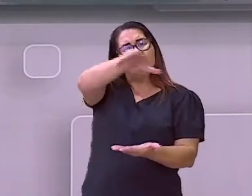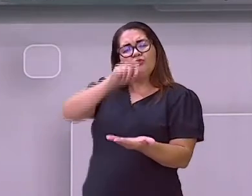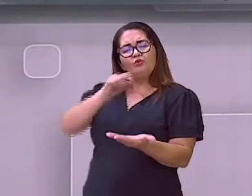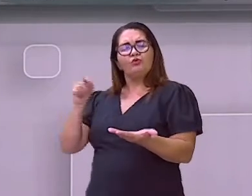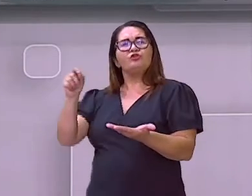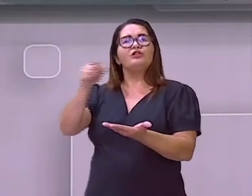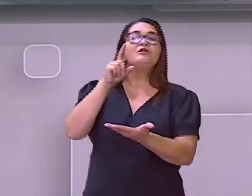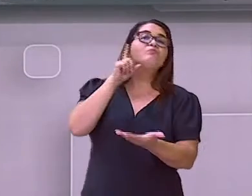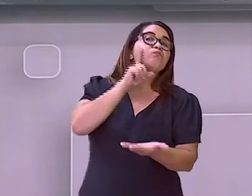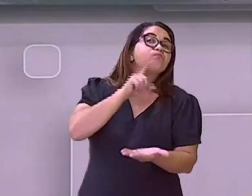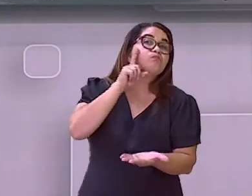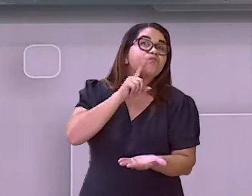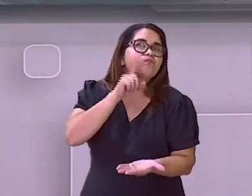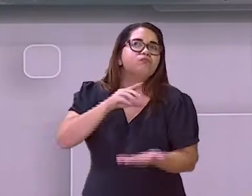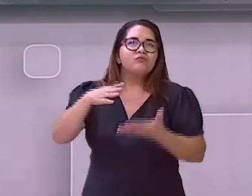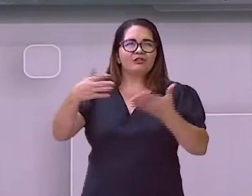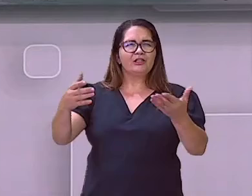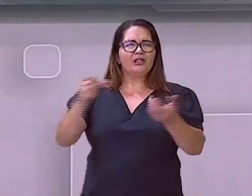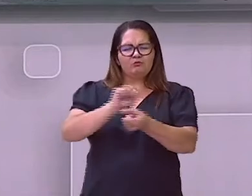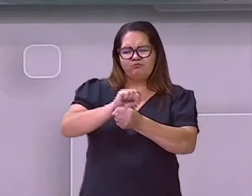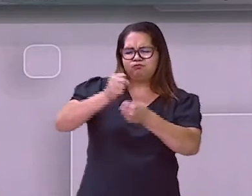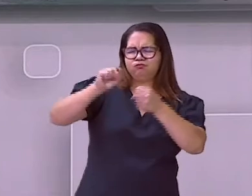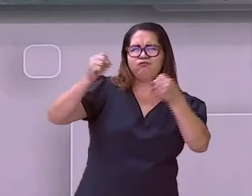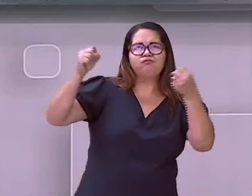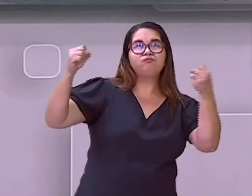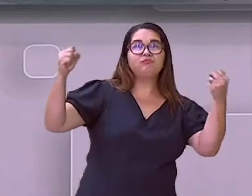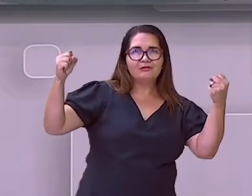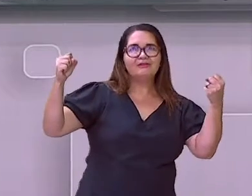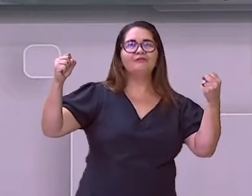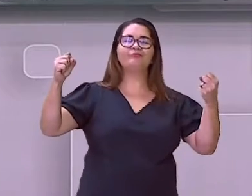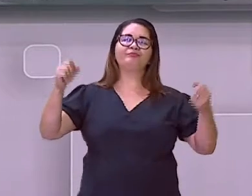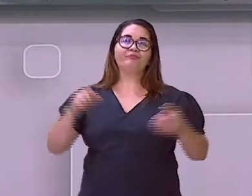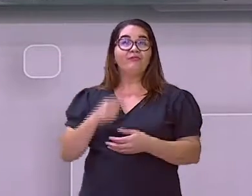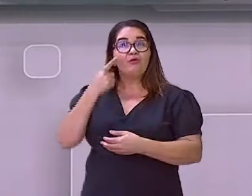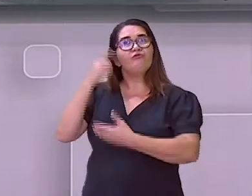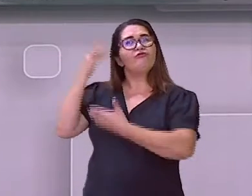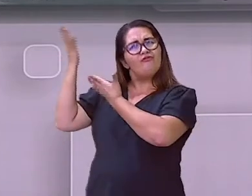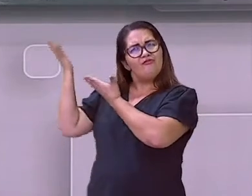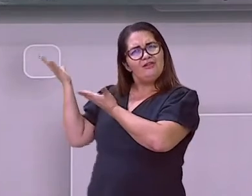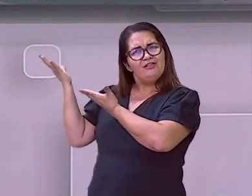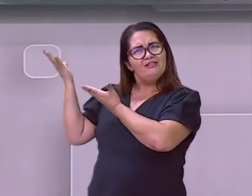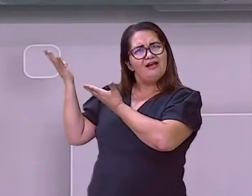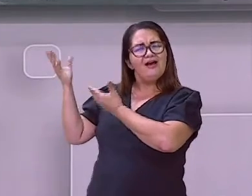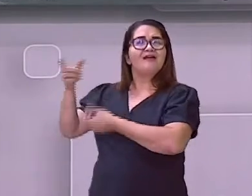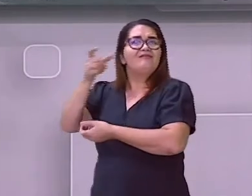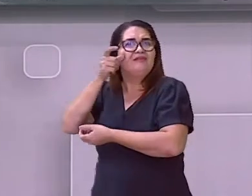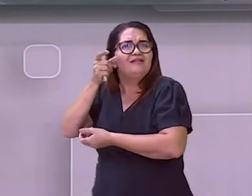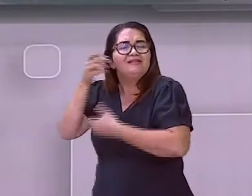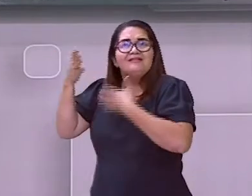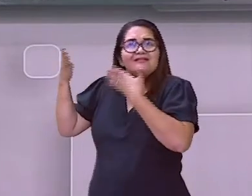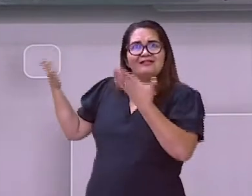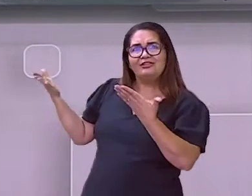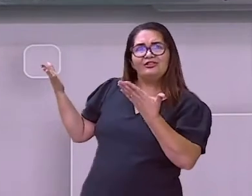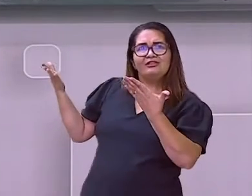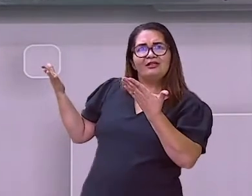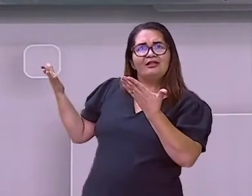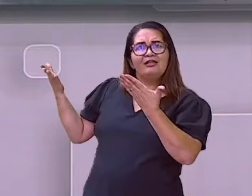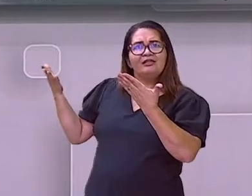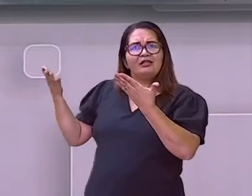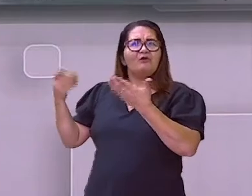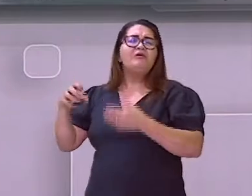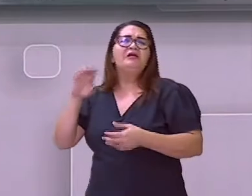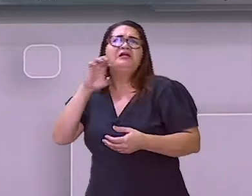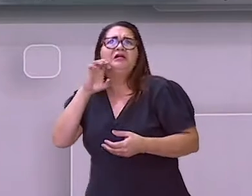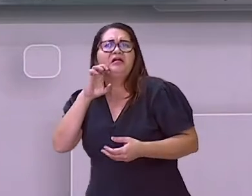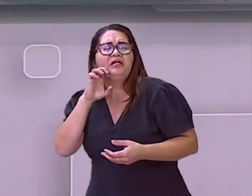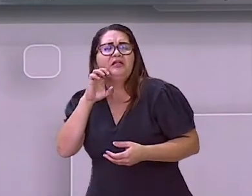ok? E nós temos algo interessante aqui. Eliane, o que isso tem a ver com o